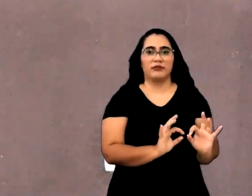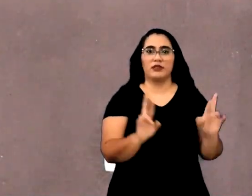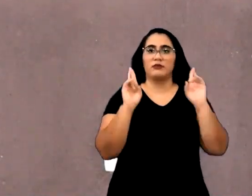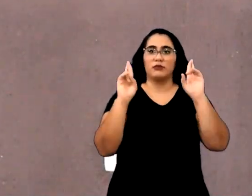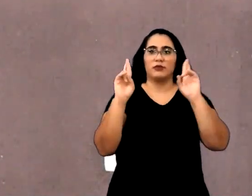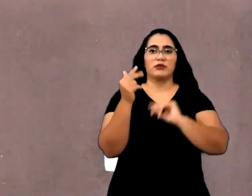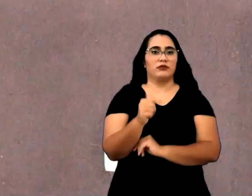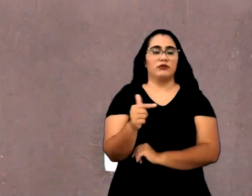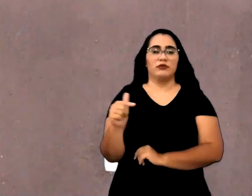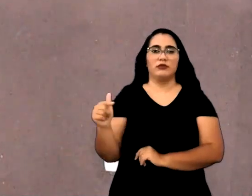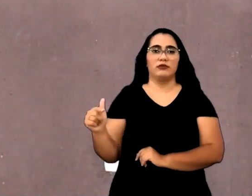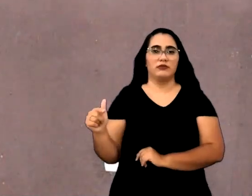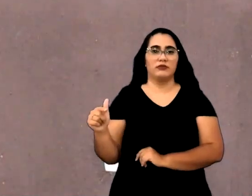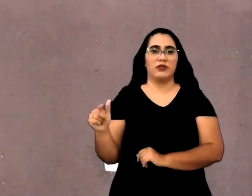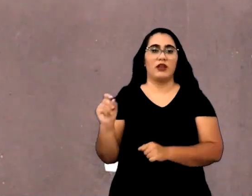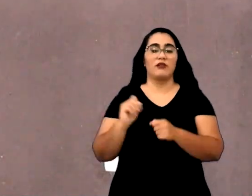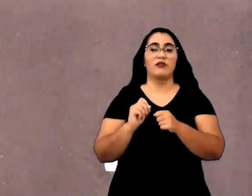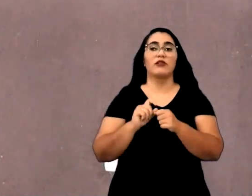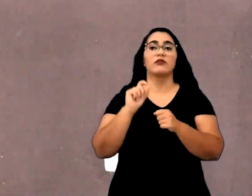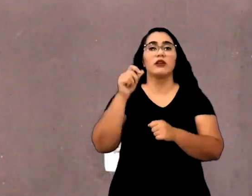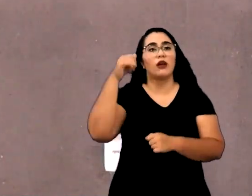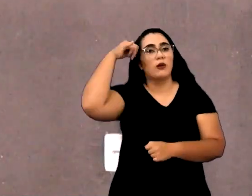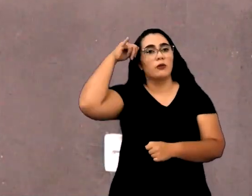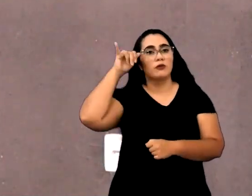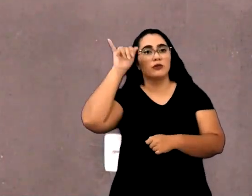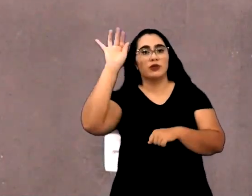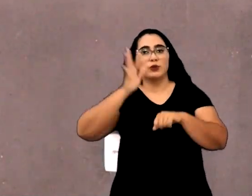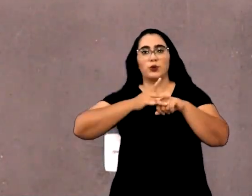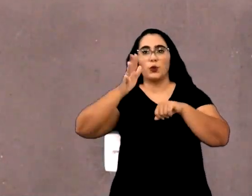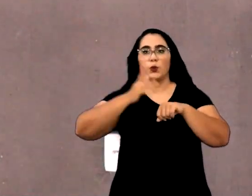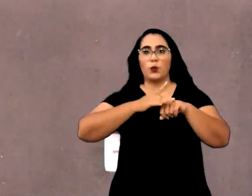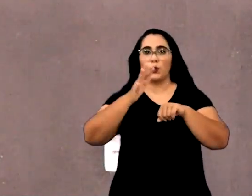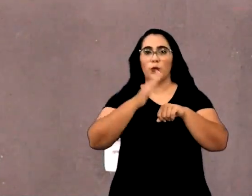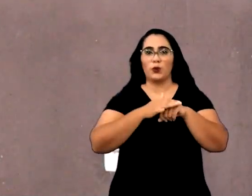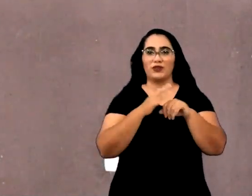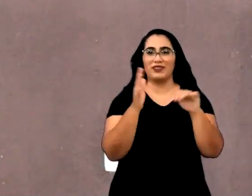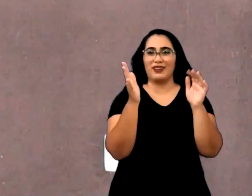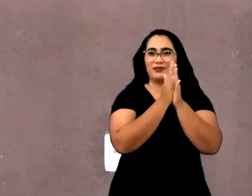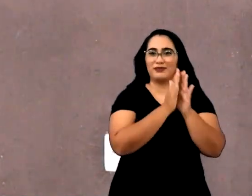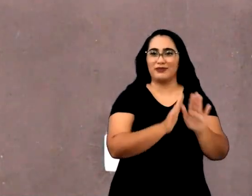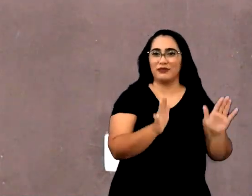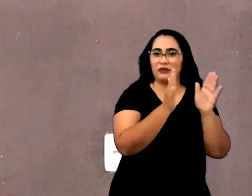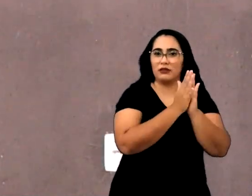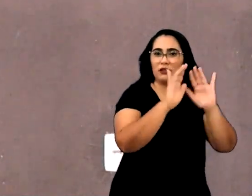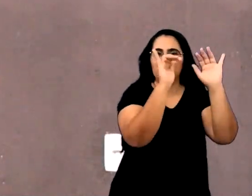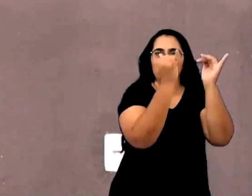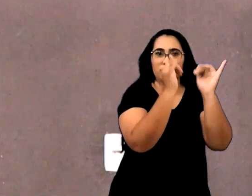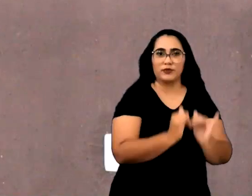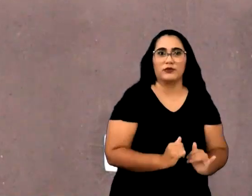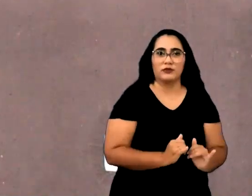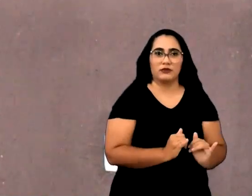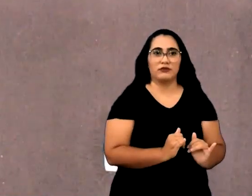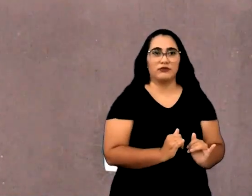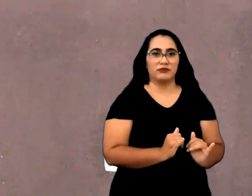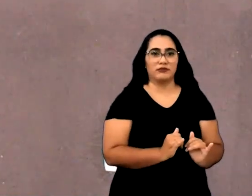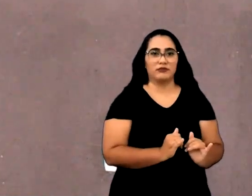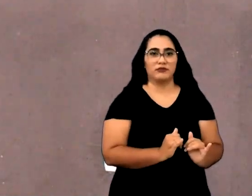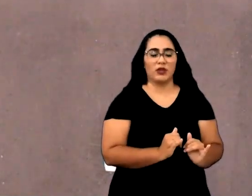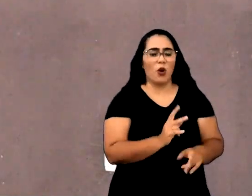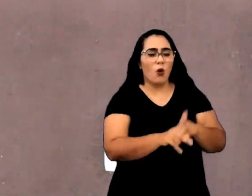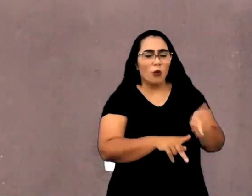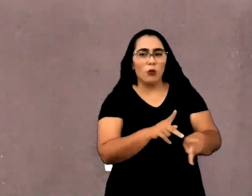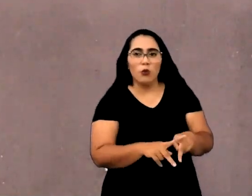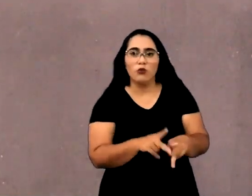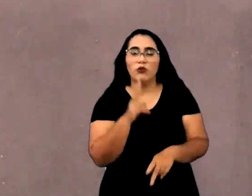Deus e faz um bezerro e começa a adorar. Um povo em que viu o mover